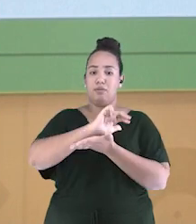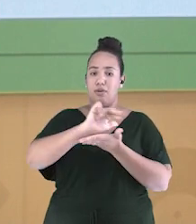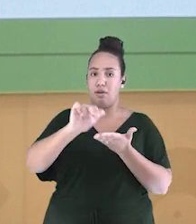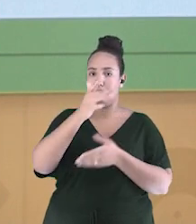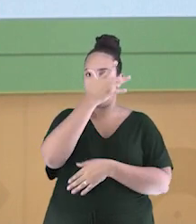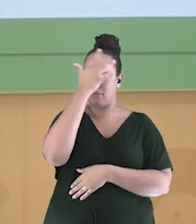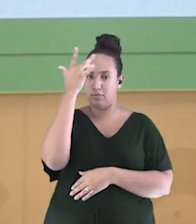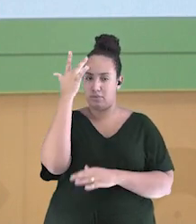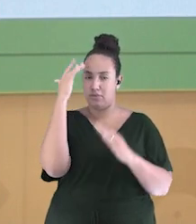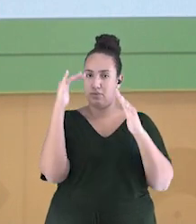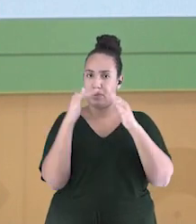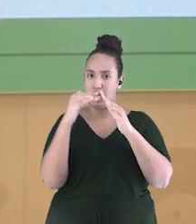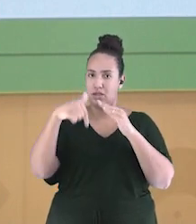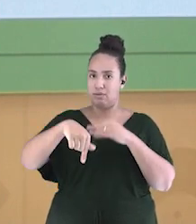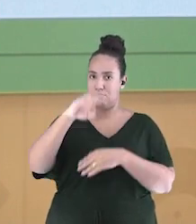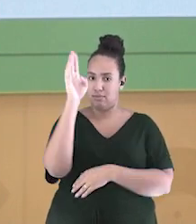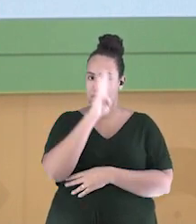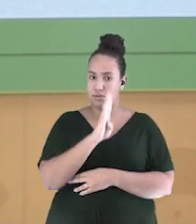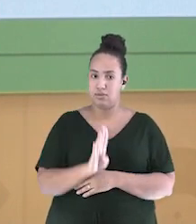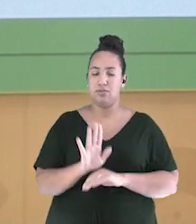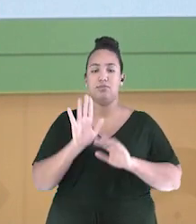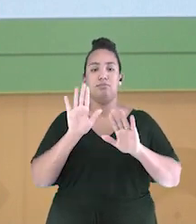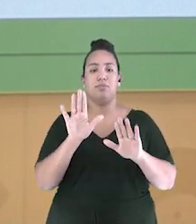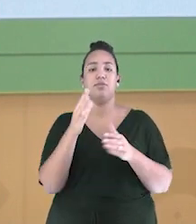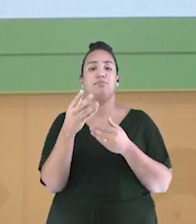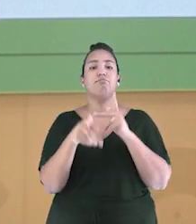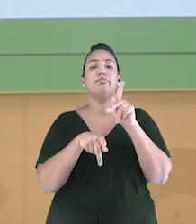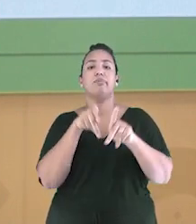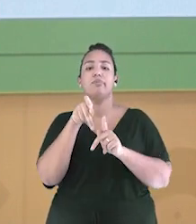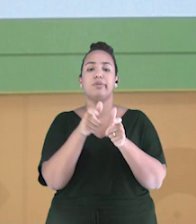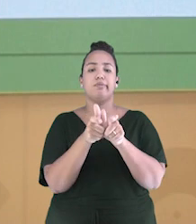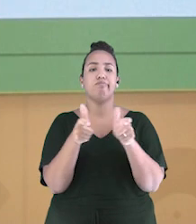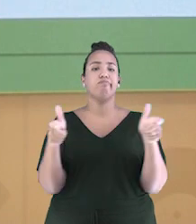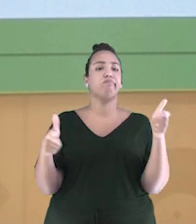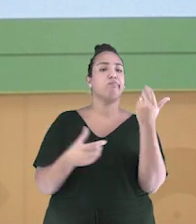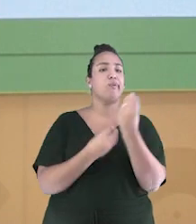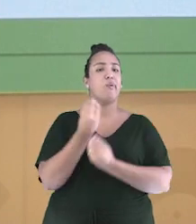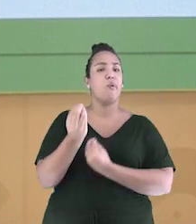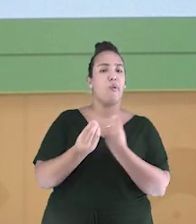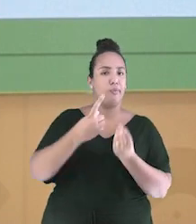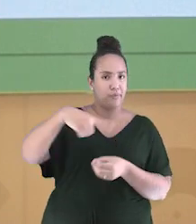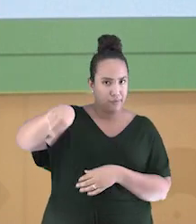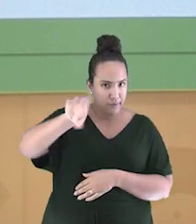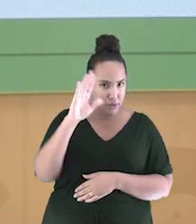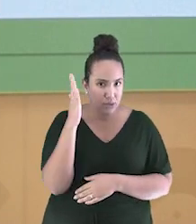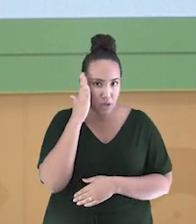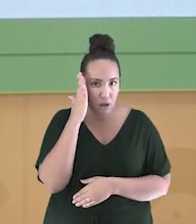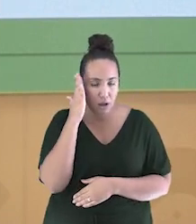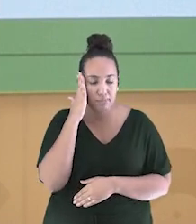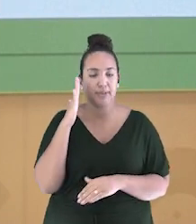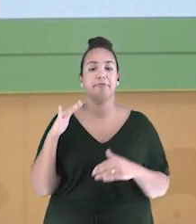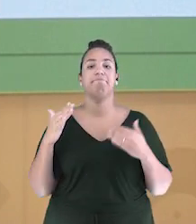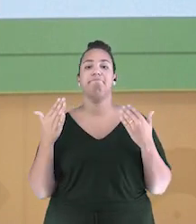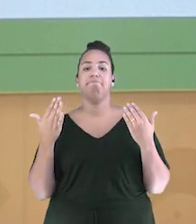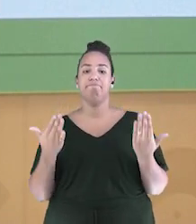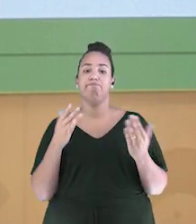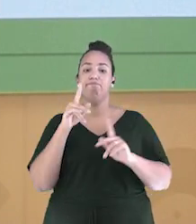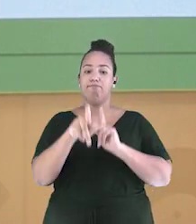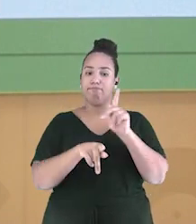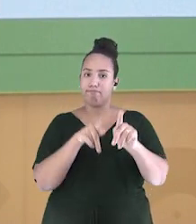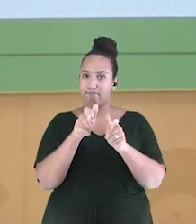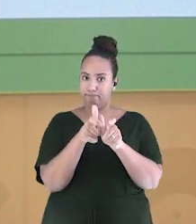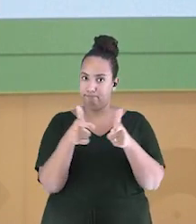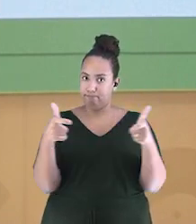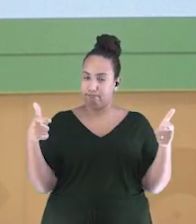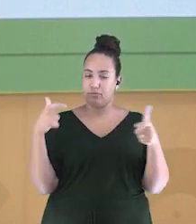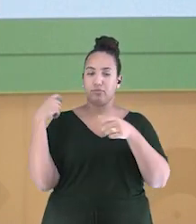Brasil. Mas, como será que a população foi ficando tão numerosa assim, vocês sabem? Além do crescimento